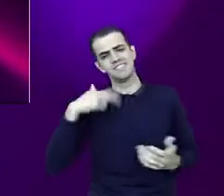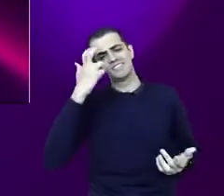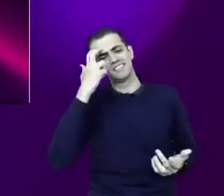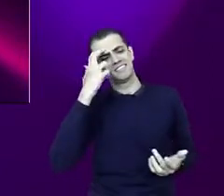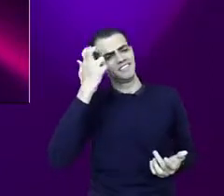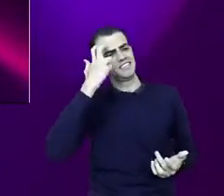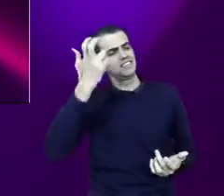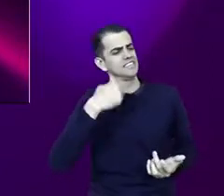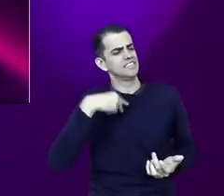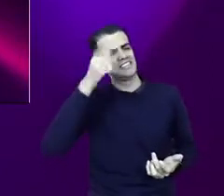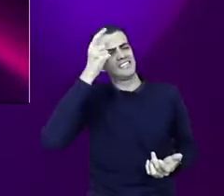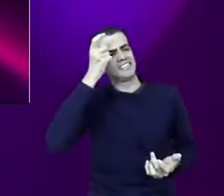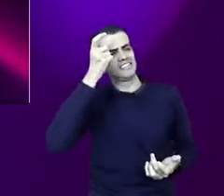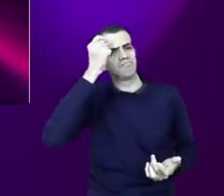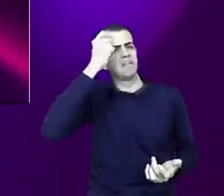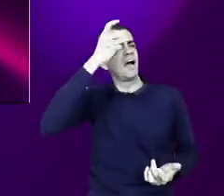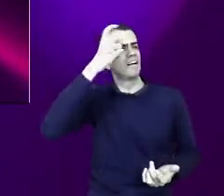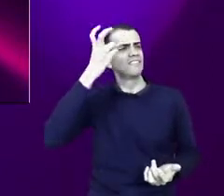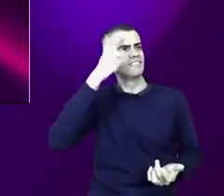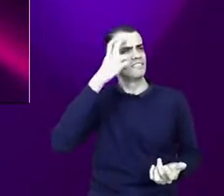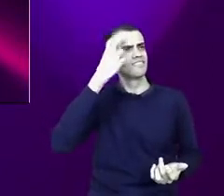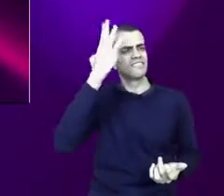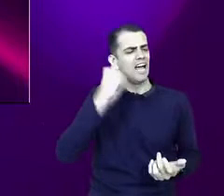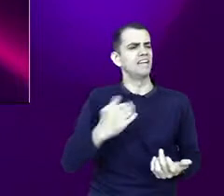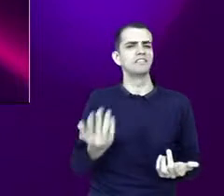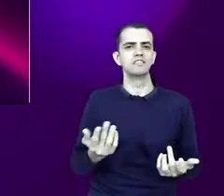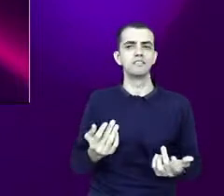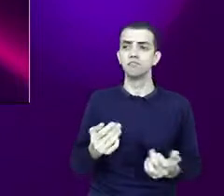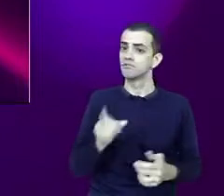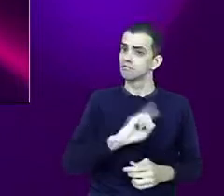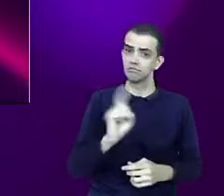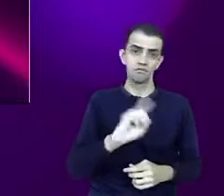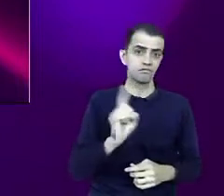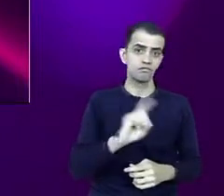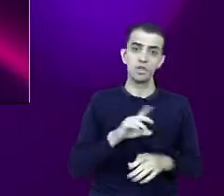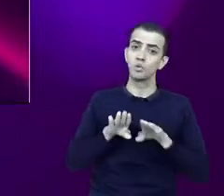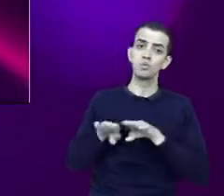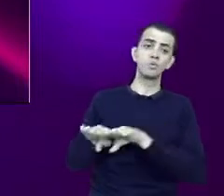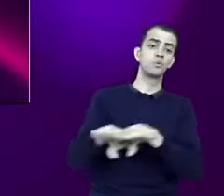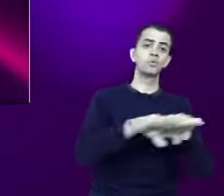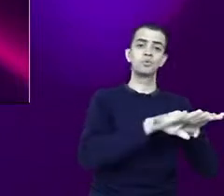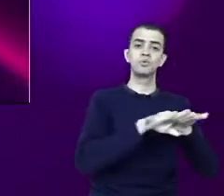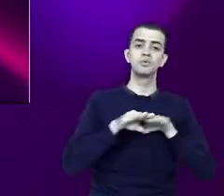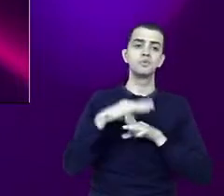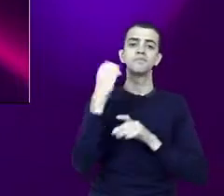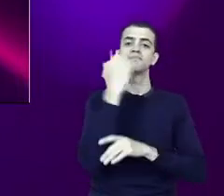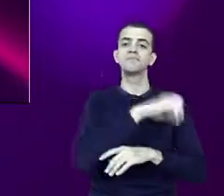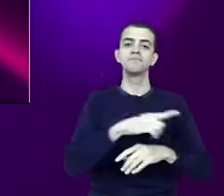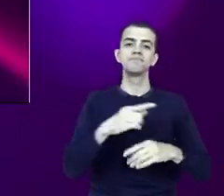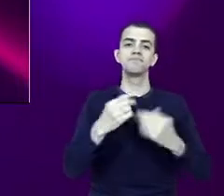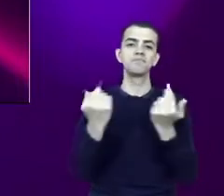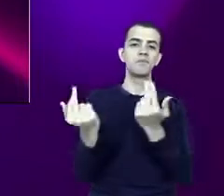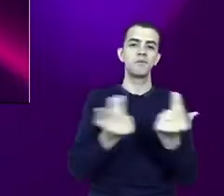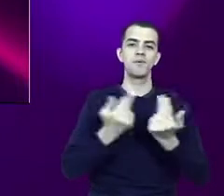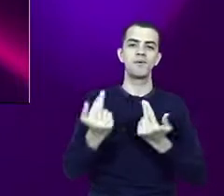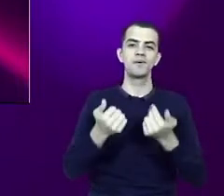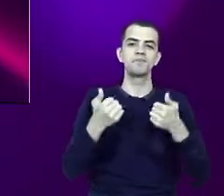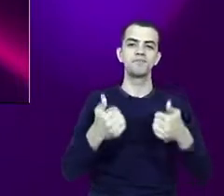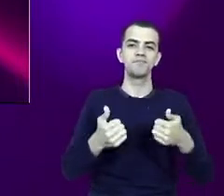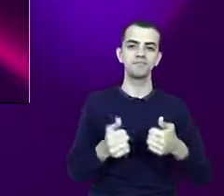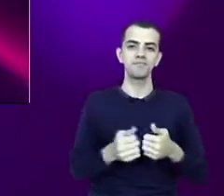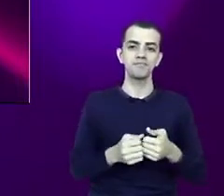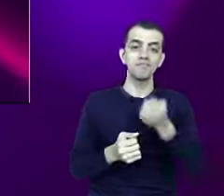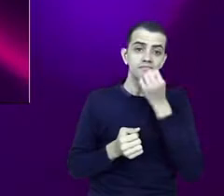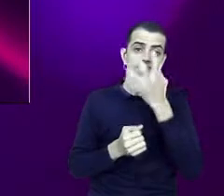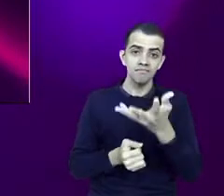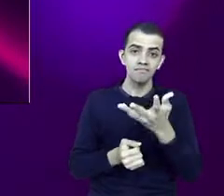É uma democratização. Todos podem ter um resultado excepcional. Então, isso é